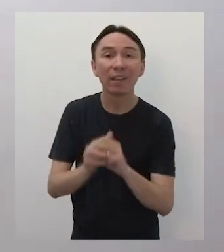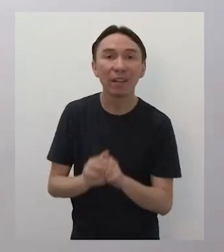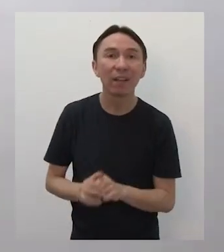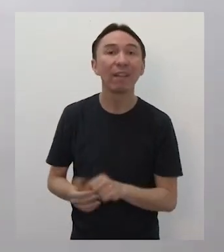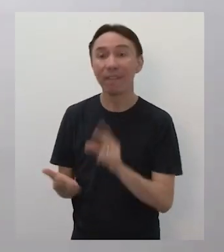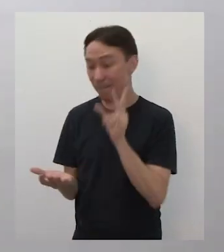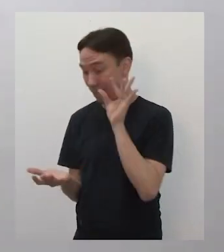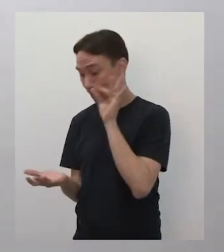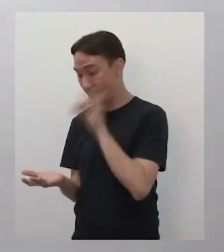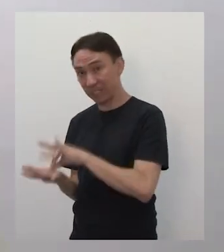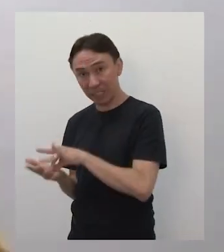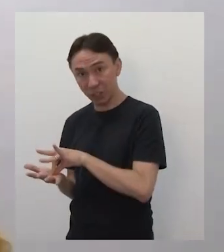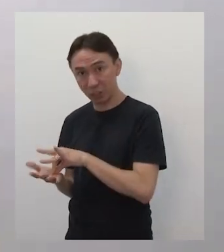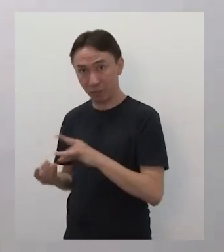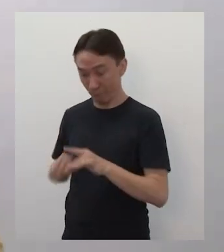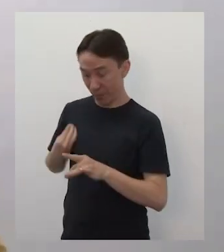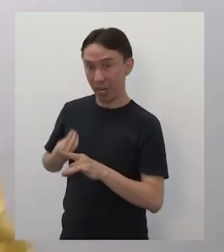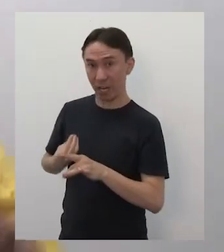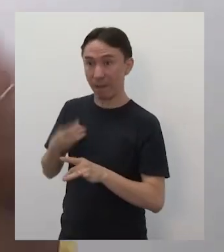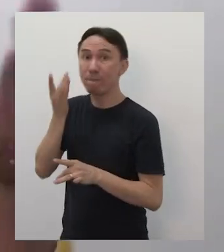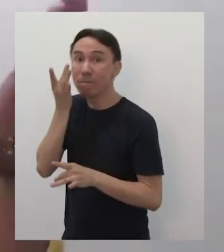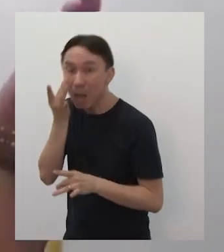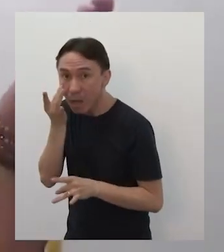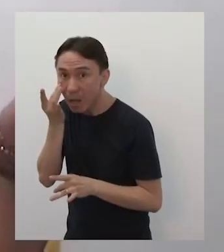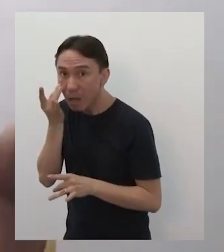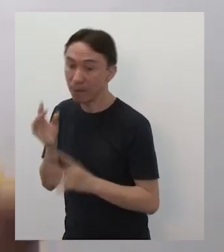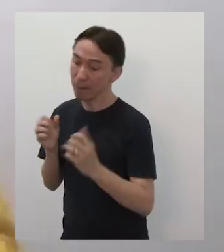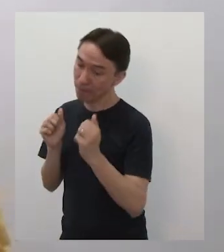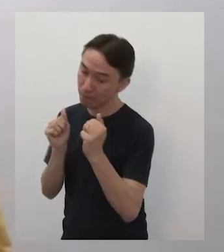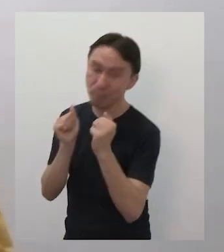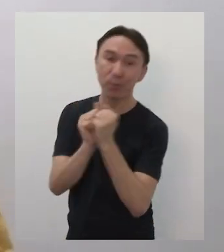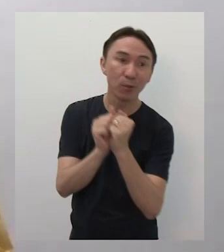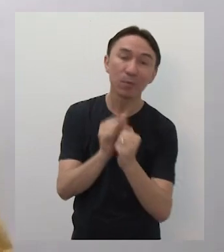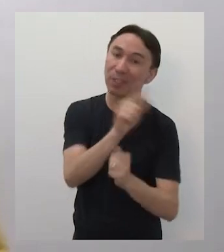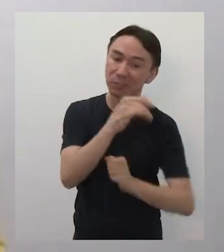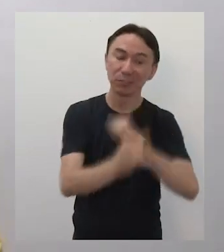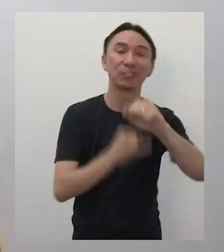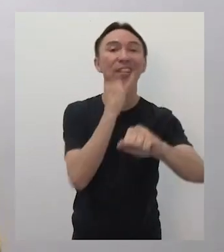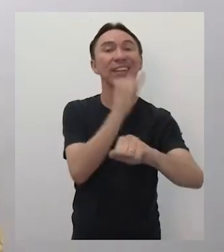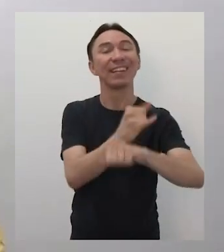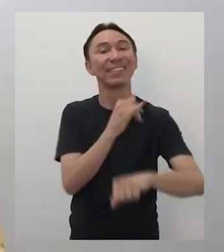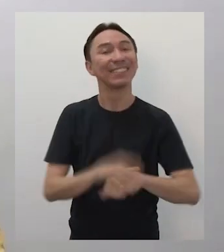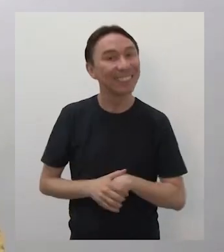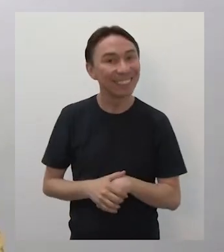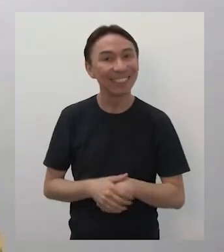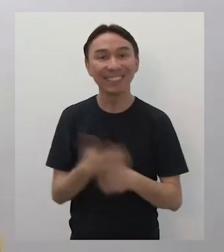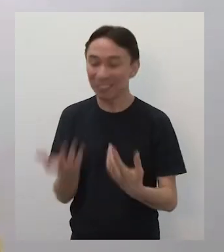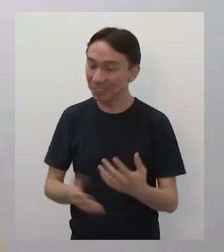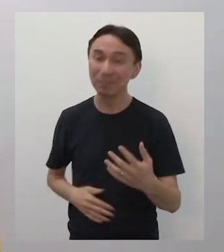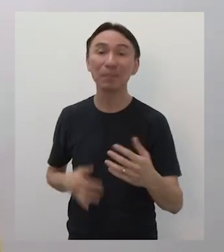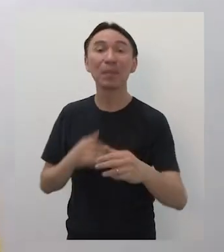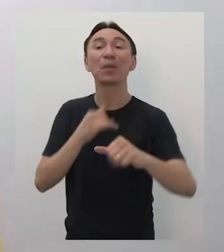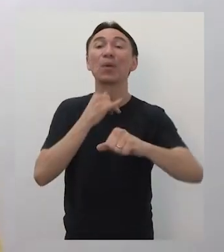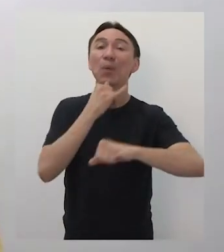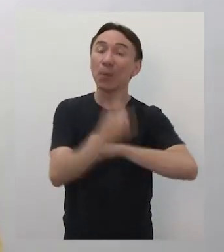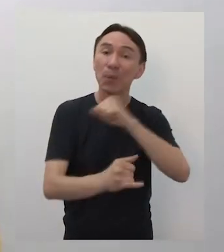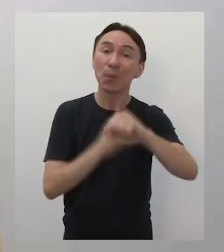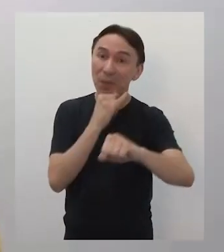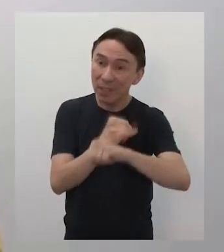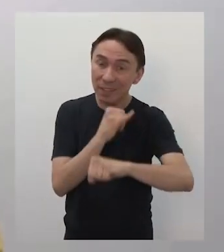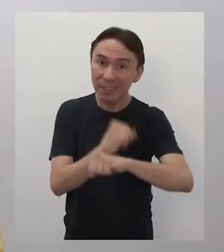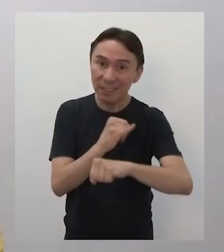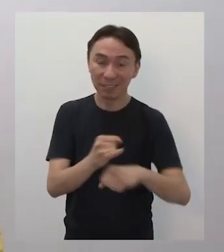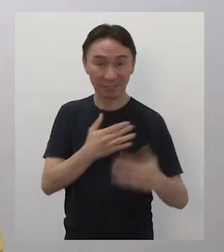do virtual. E então, Conexão Solidária ganhou o nome de